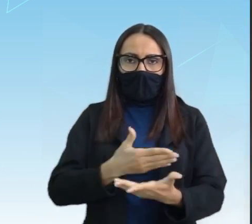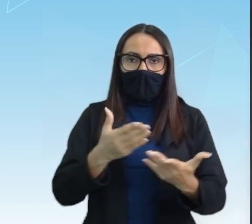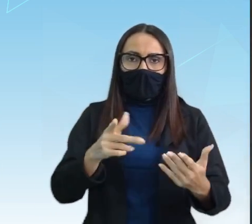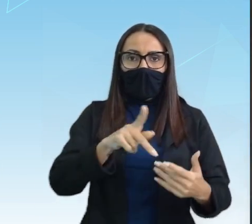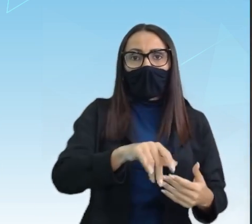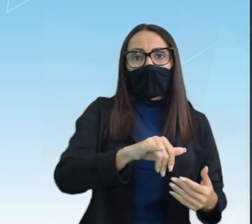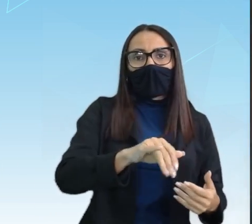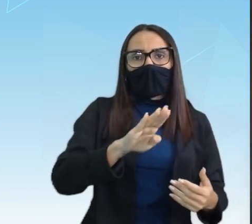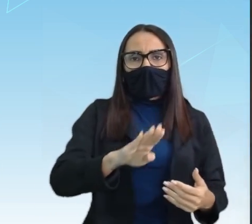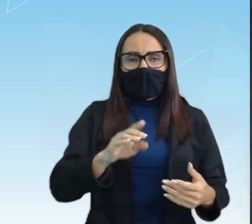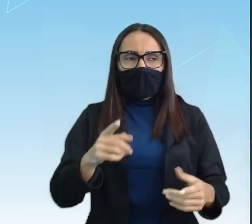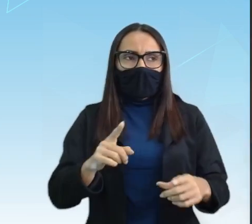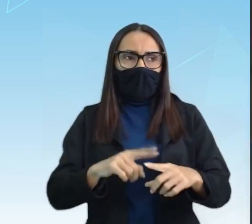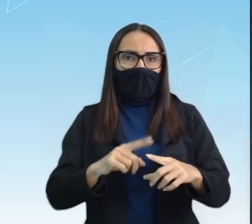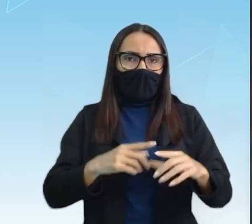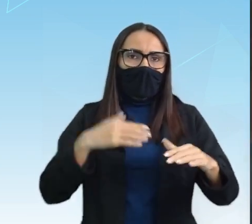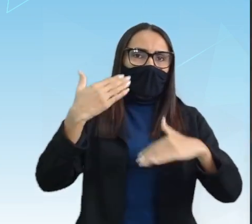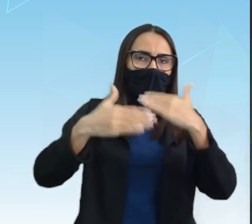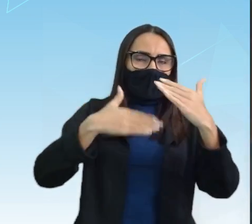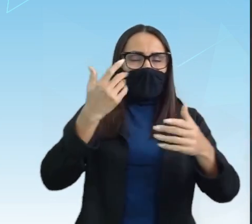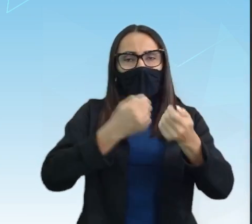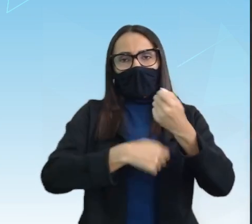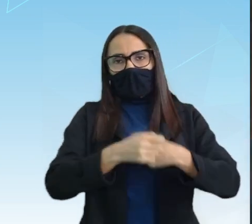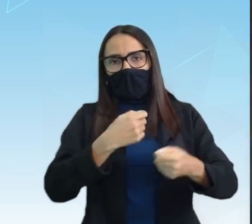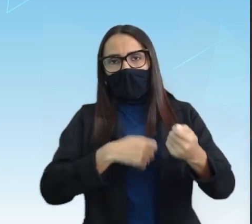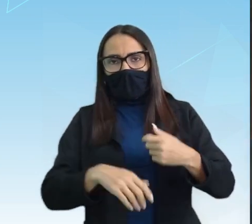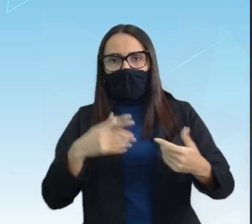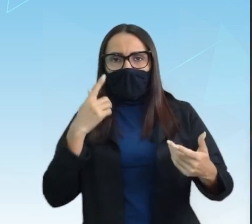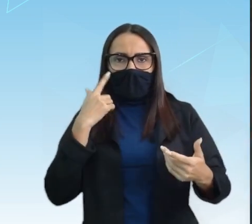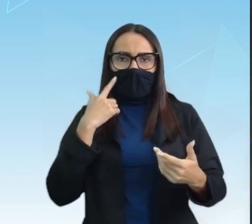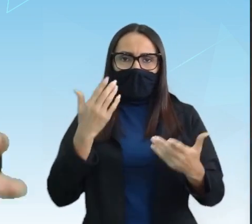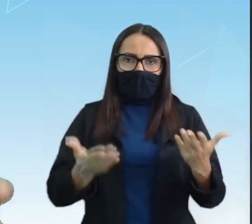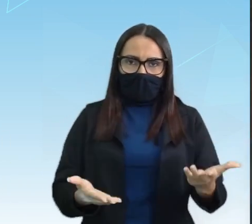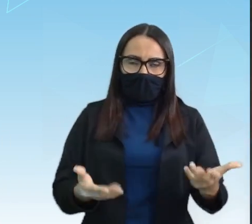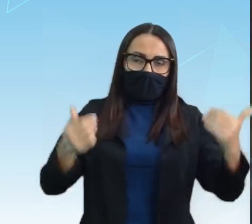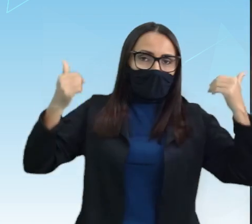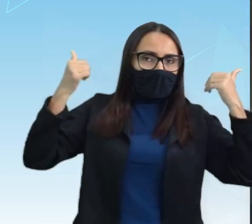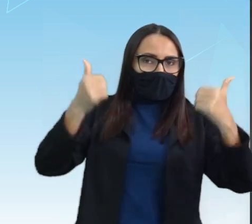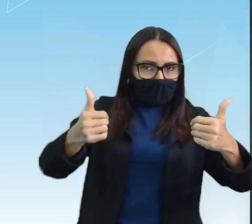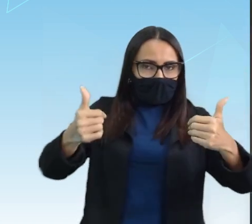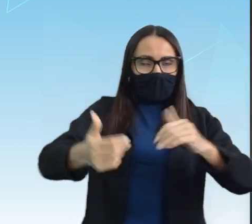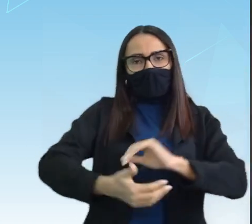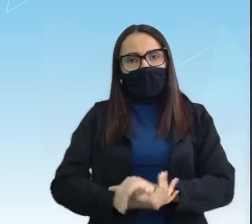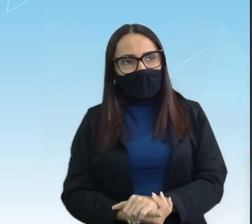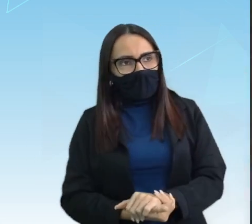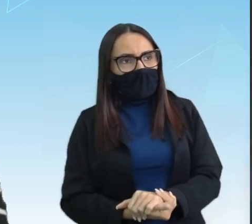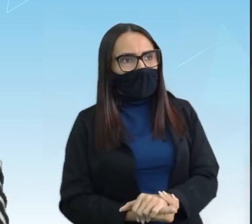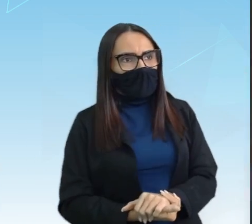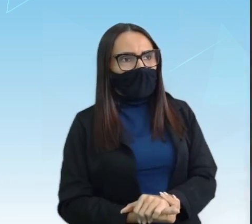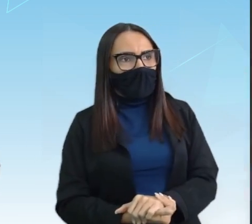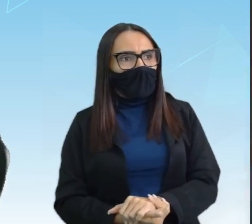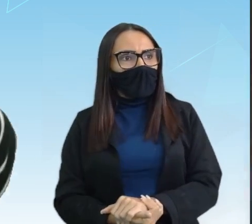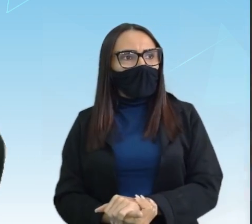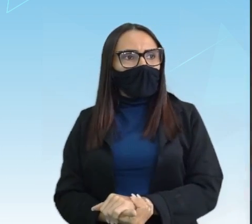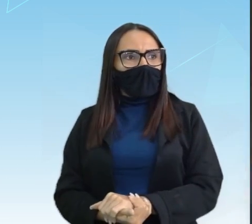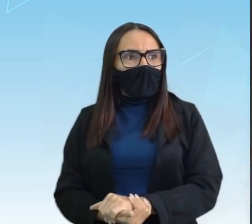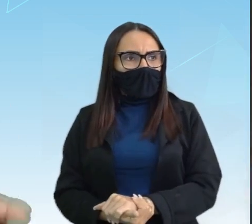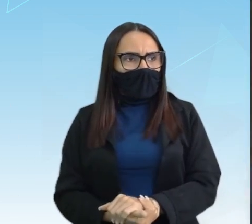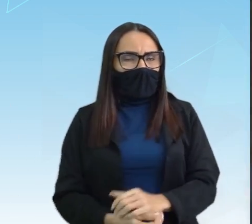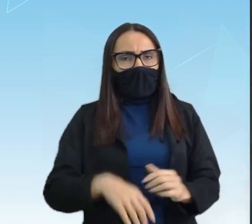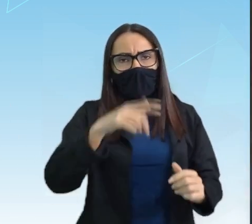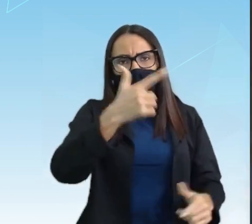PIB, e com isso pode crescer economicamente ativa a nossa população, certo? E ainda há